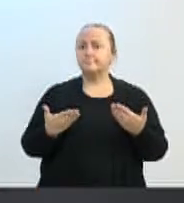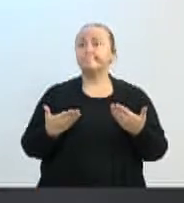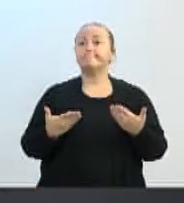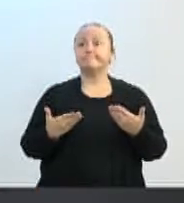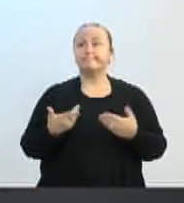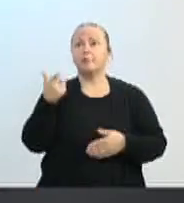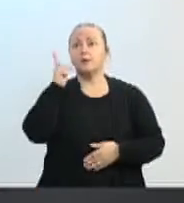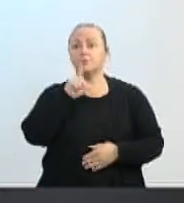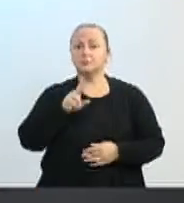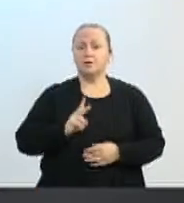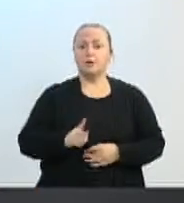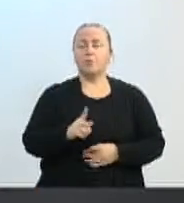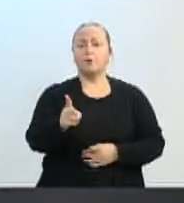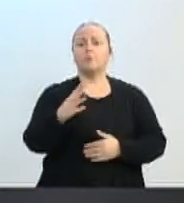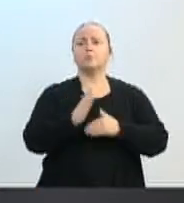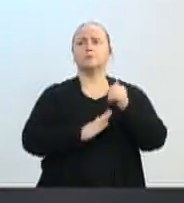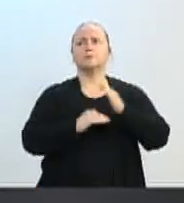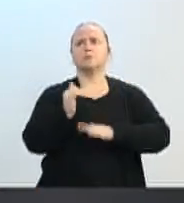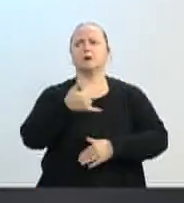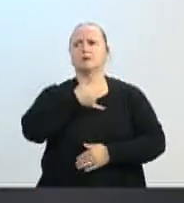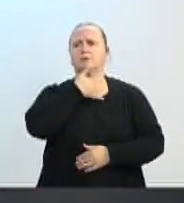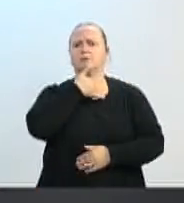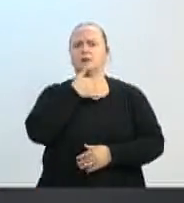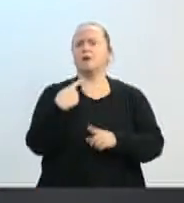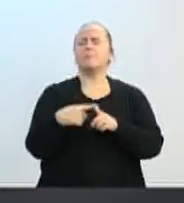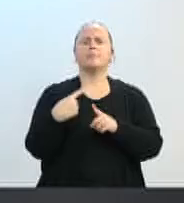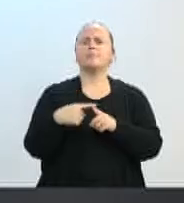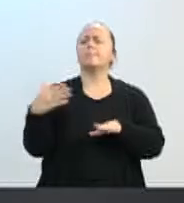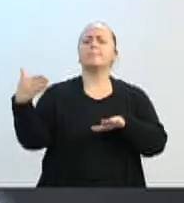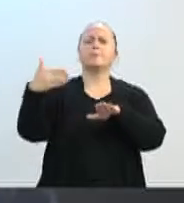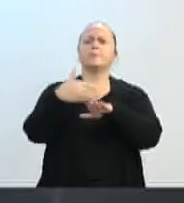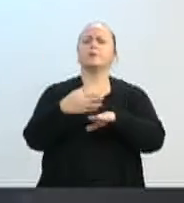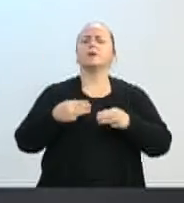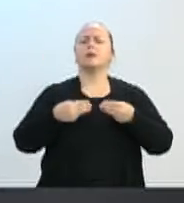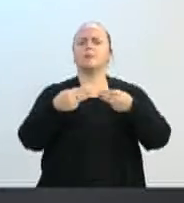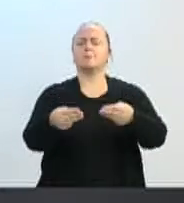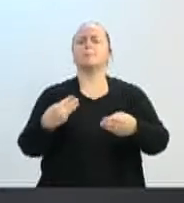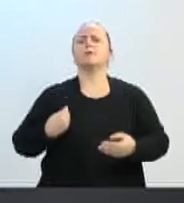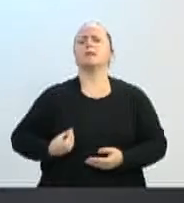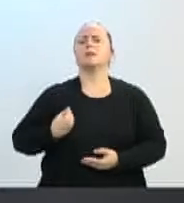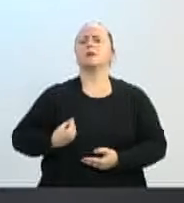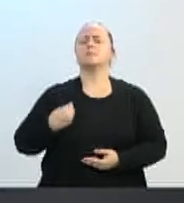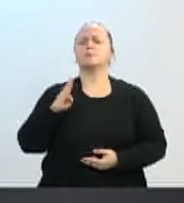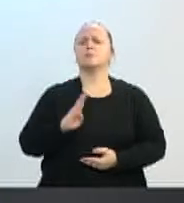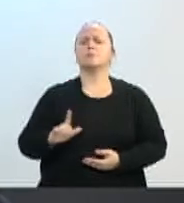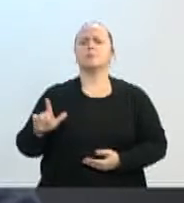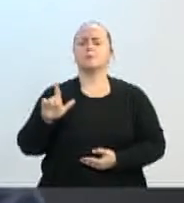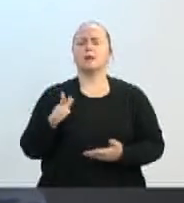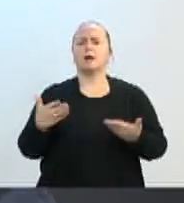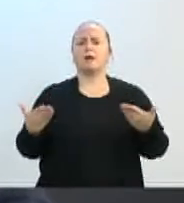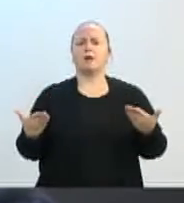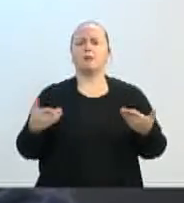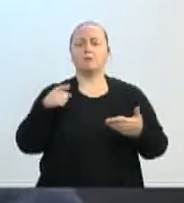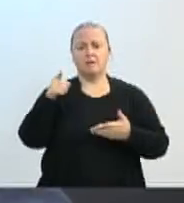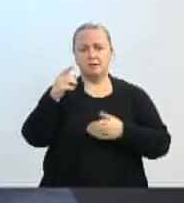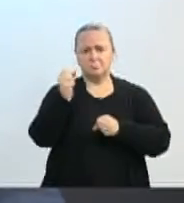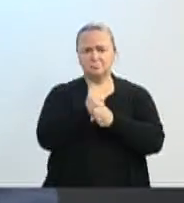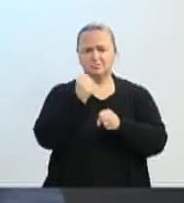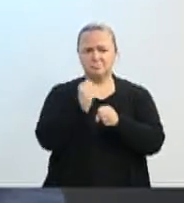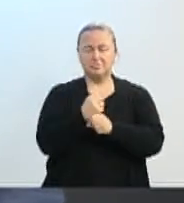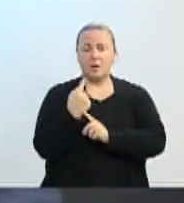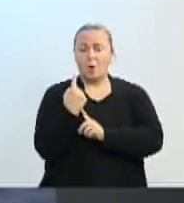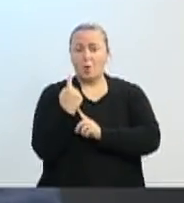tocar essas obras, é lamentável. O que vem fazer esse ministro da Educação aqui em Blumenau, que não entregou uma creche, pelo menos,